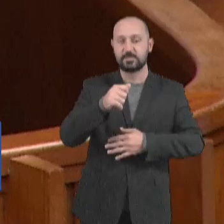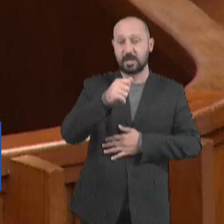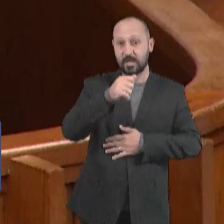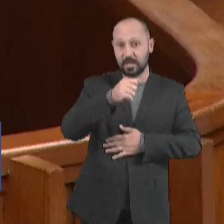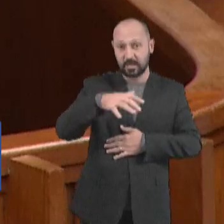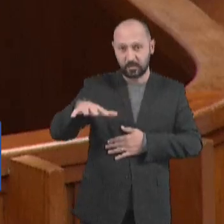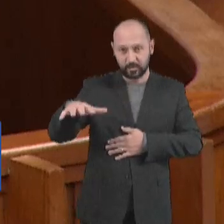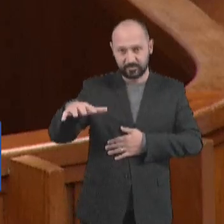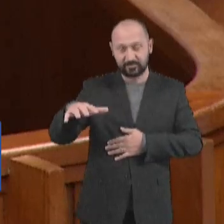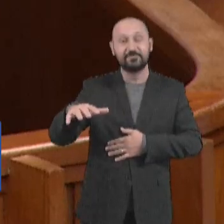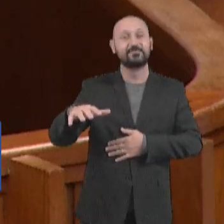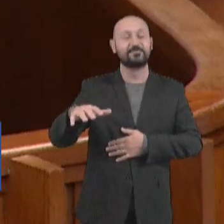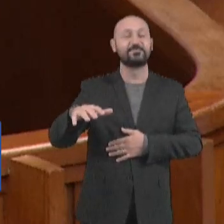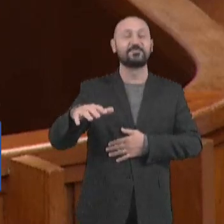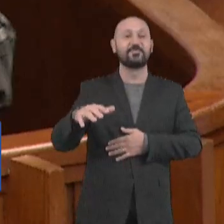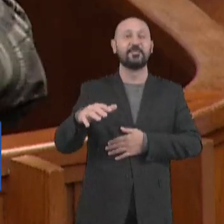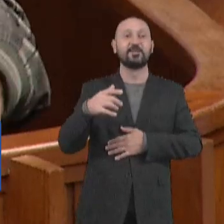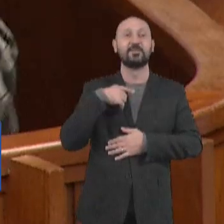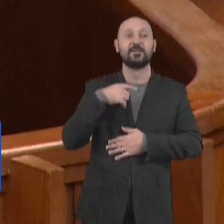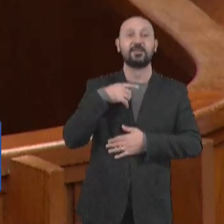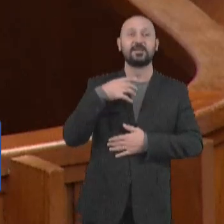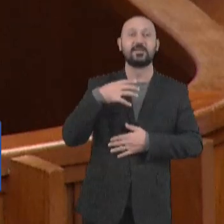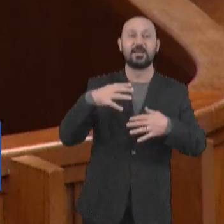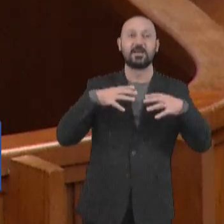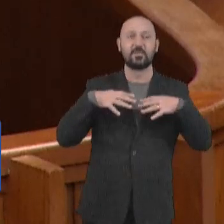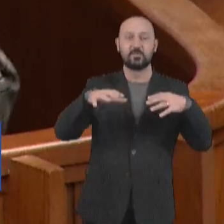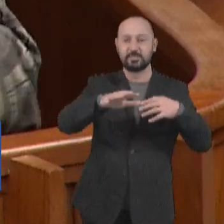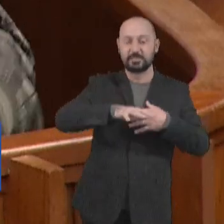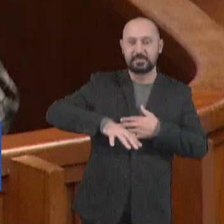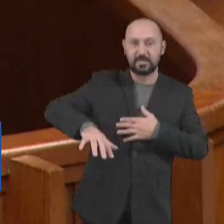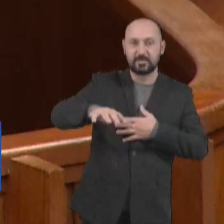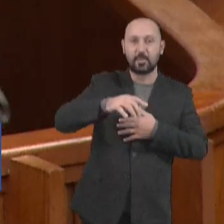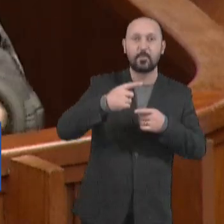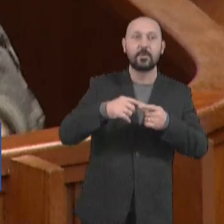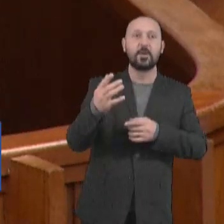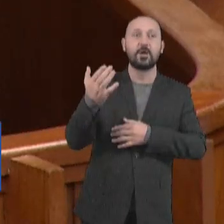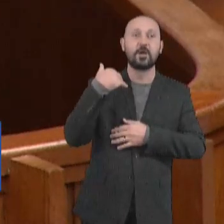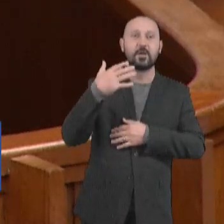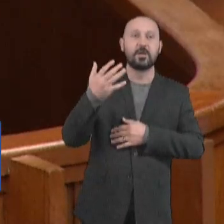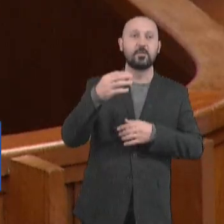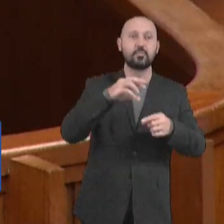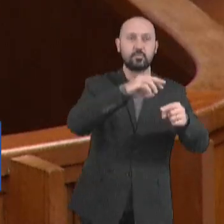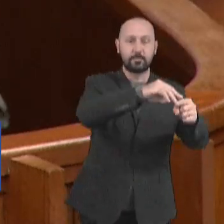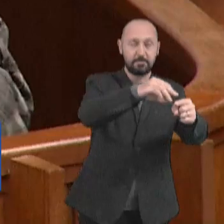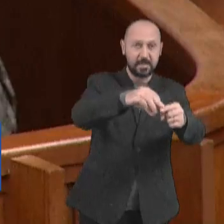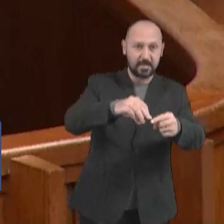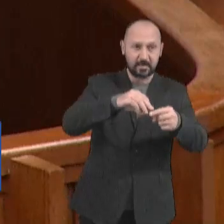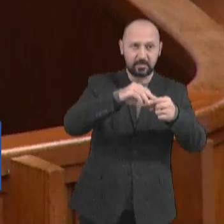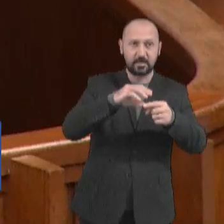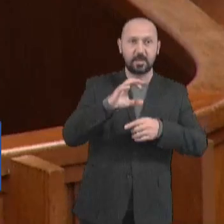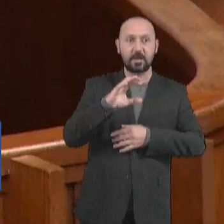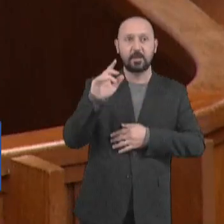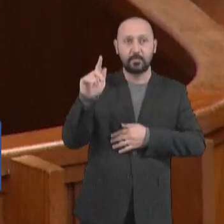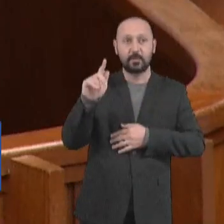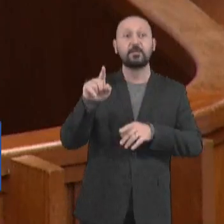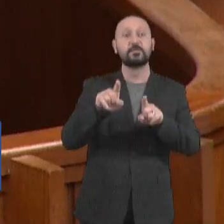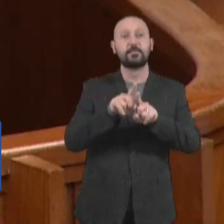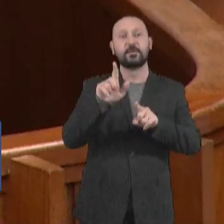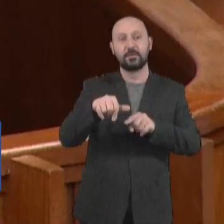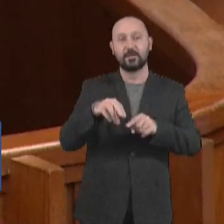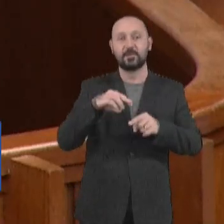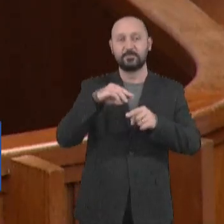Aquidauana, que era o centro das atrações, que naquela época era tudo Miranda, inclusive Campo Grande era